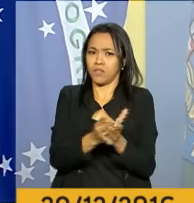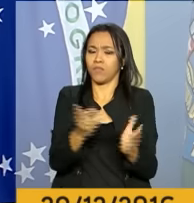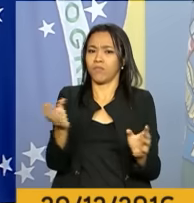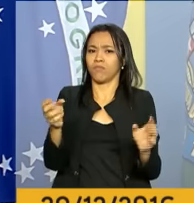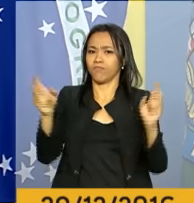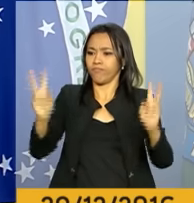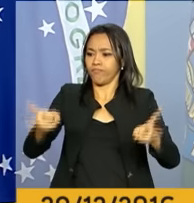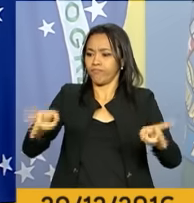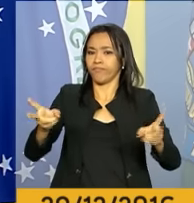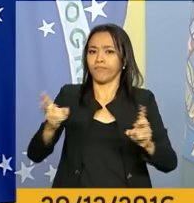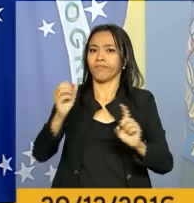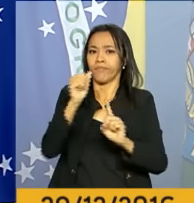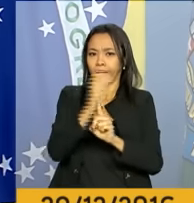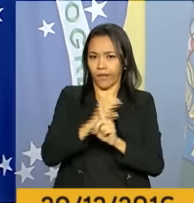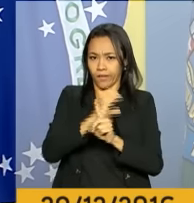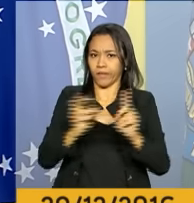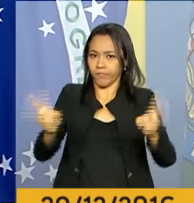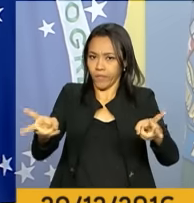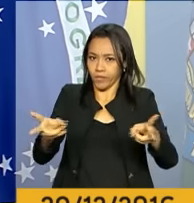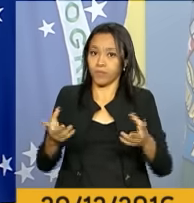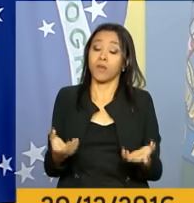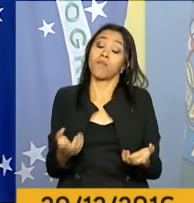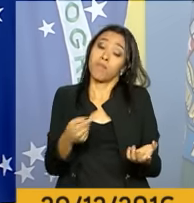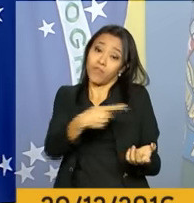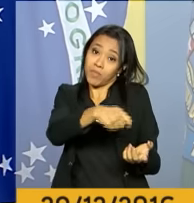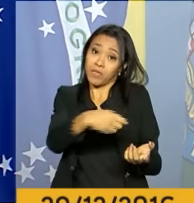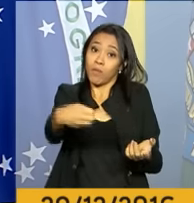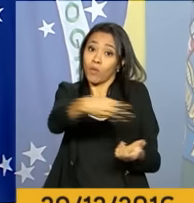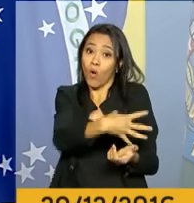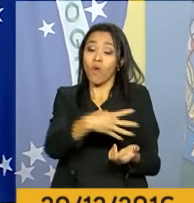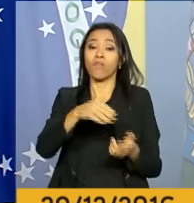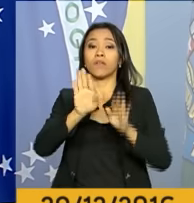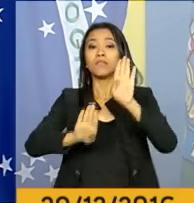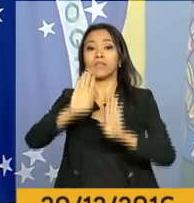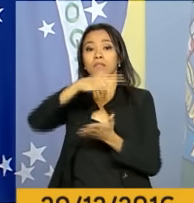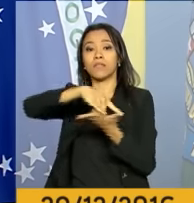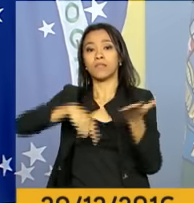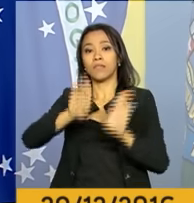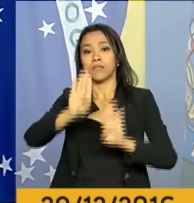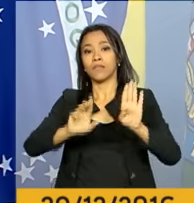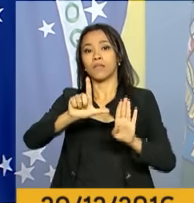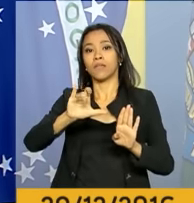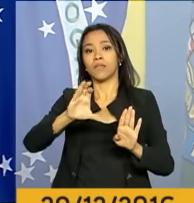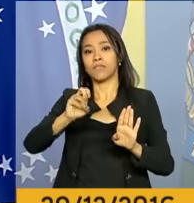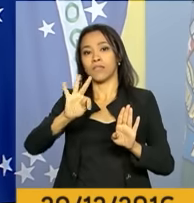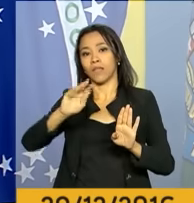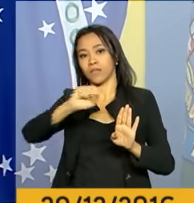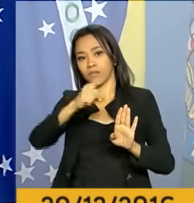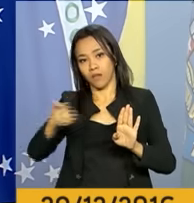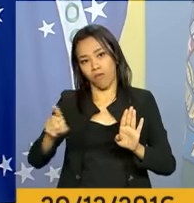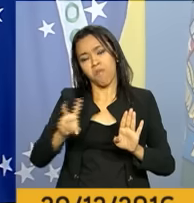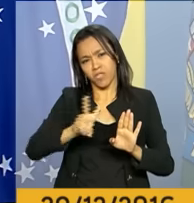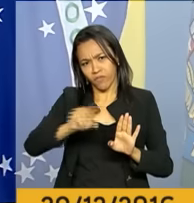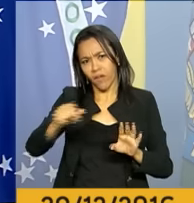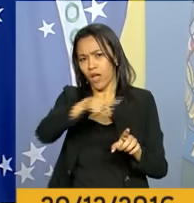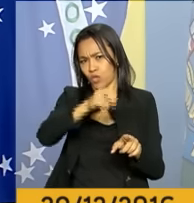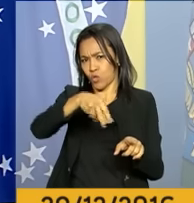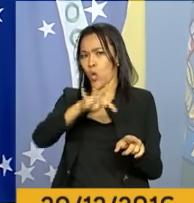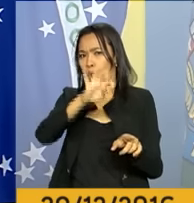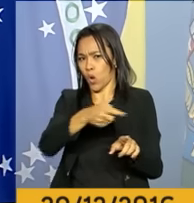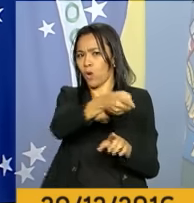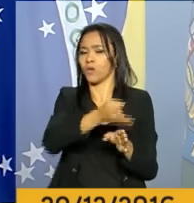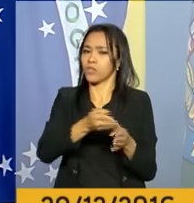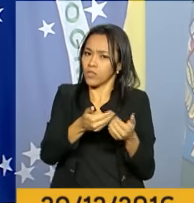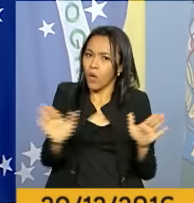ela saído foi preciso fazer nova licitação mas ao longo do ano nós ainda vamos inaugurar o eixo norte ou seja levar a água para o